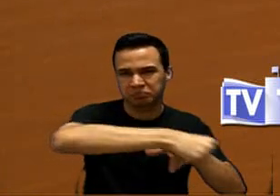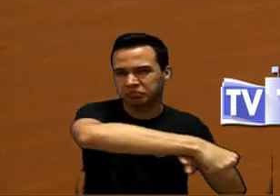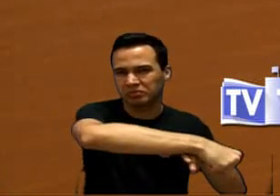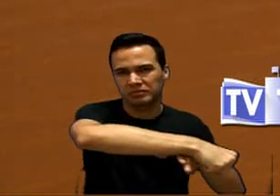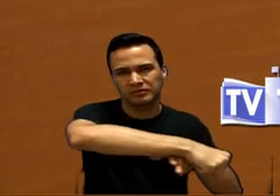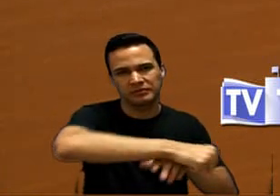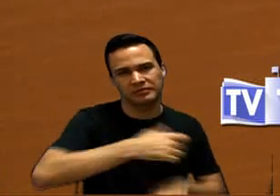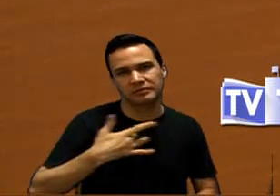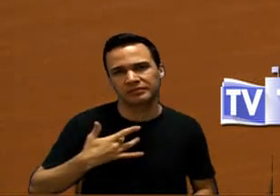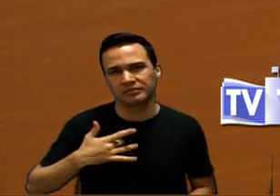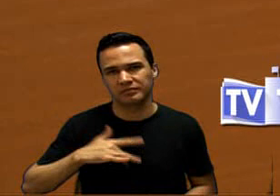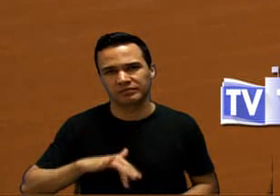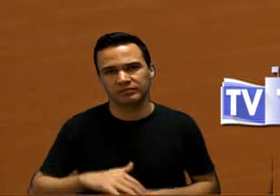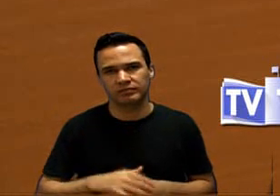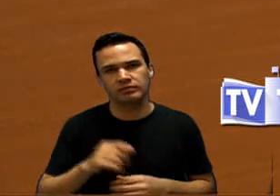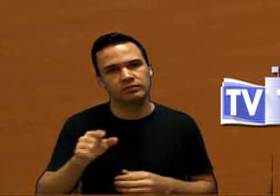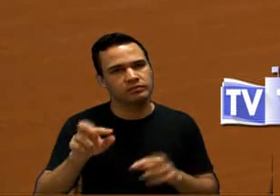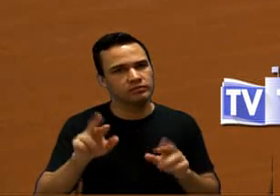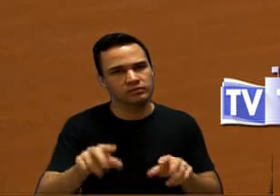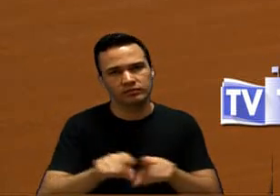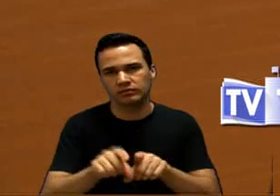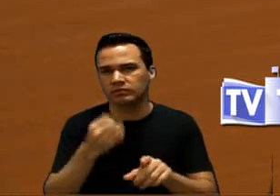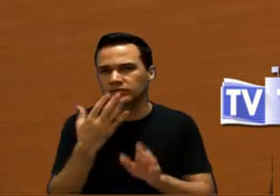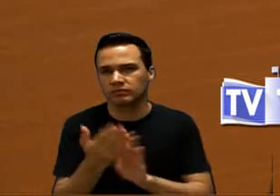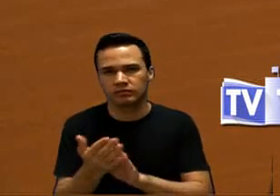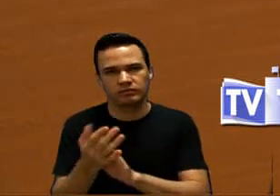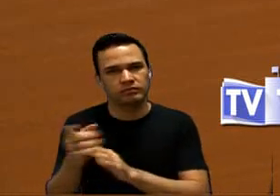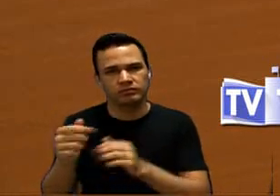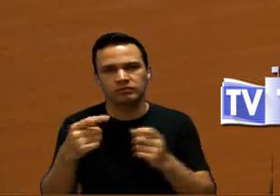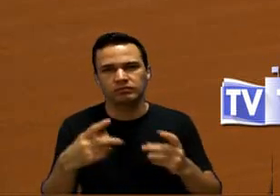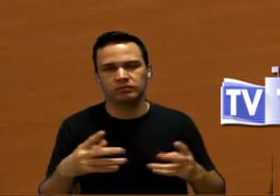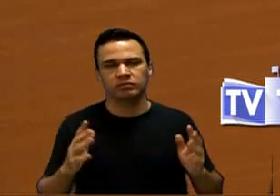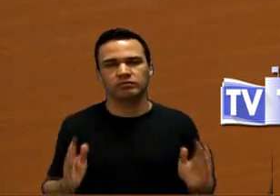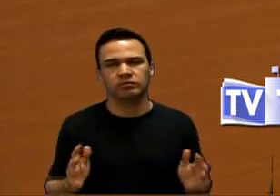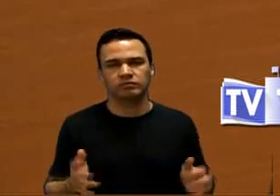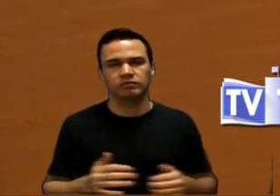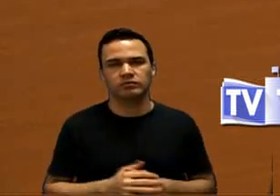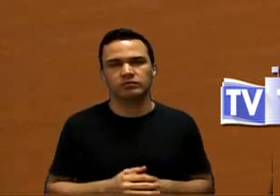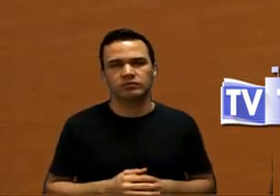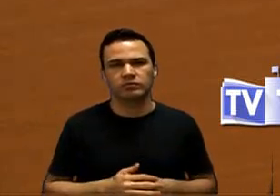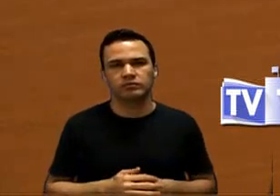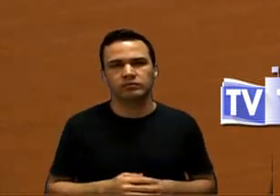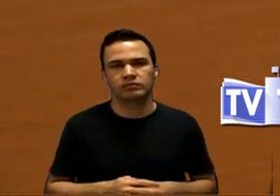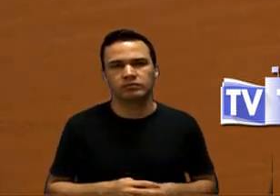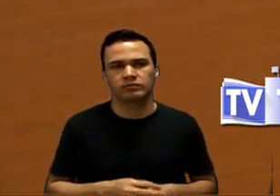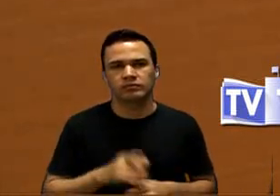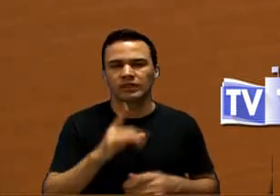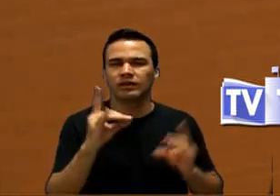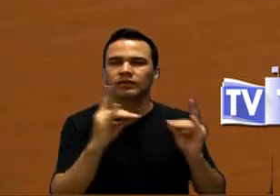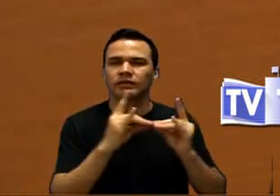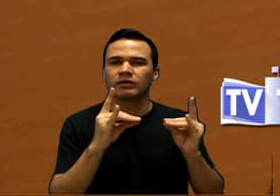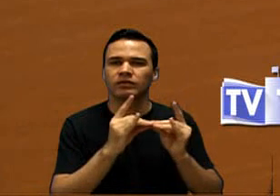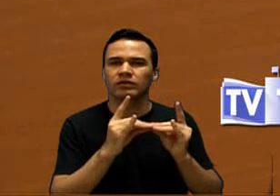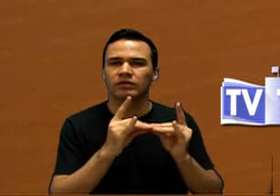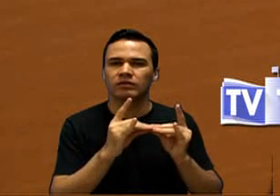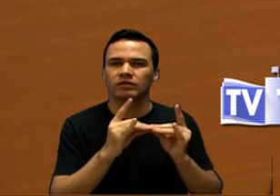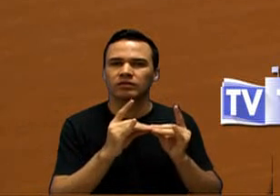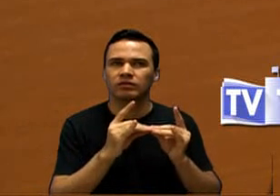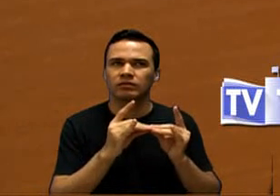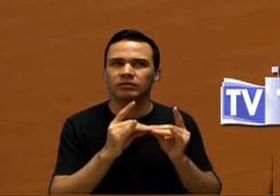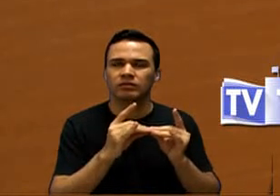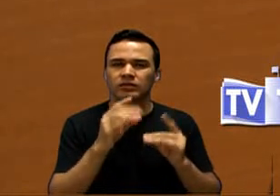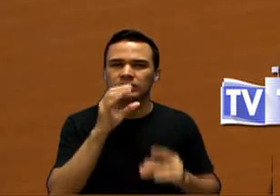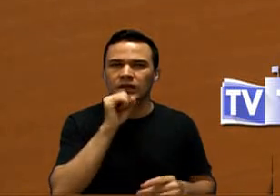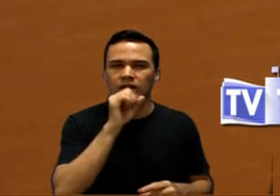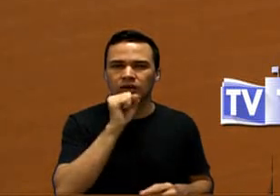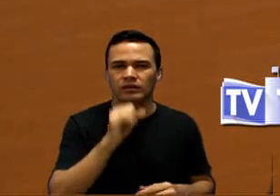toda a atenção para ele, como o senhor também. Parabéns pela manifestação do senhor. E agora, o velório dele ocorreu, né,